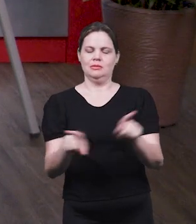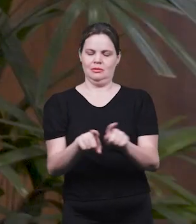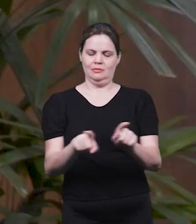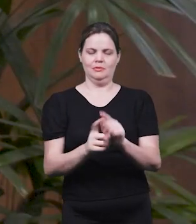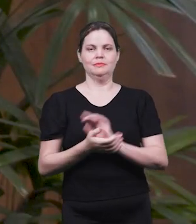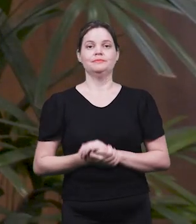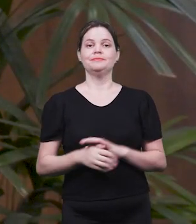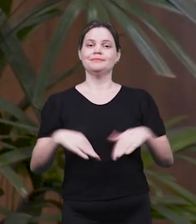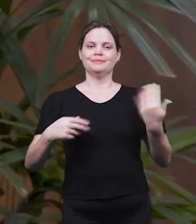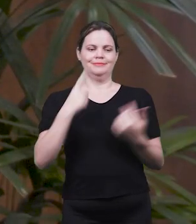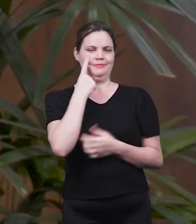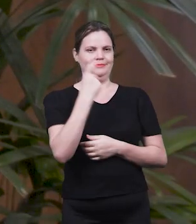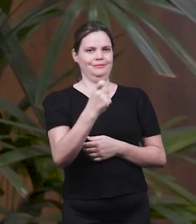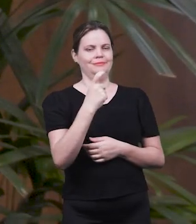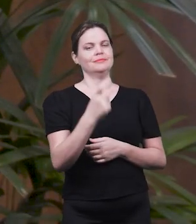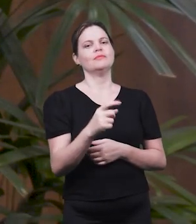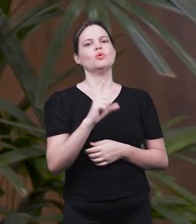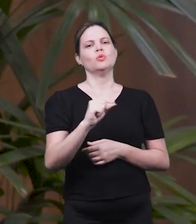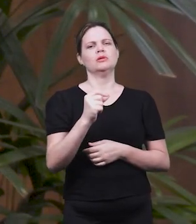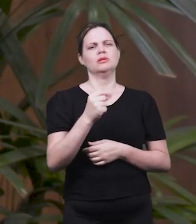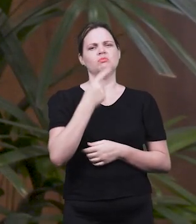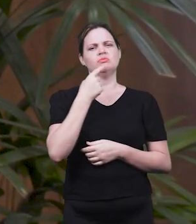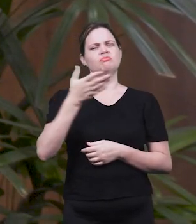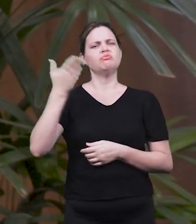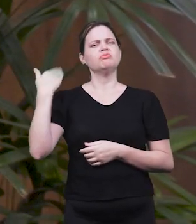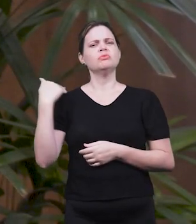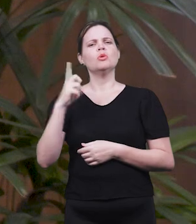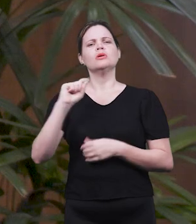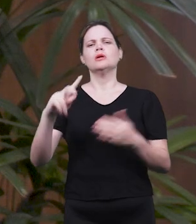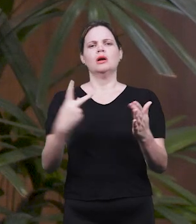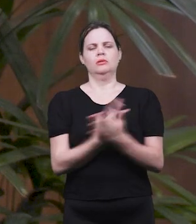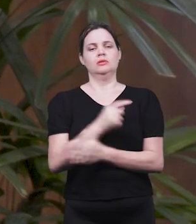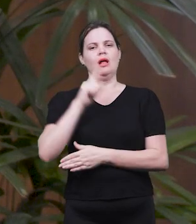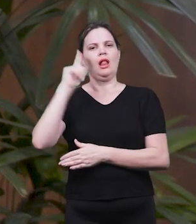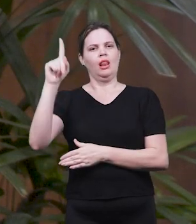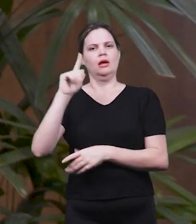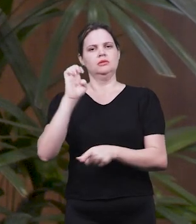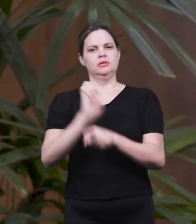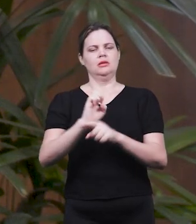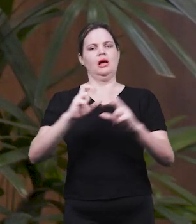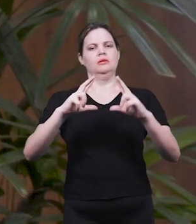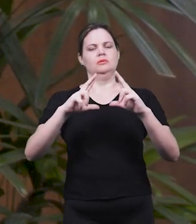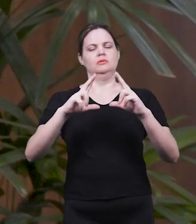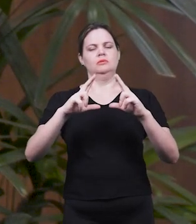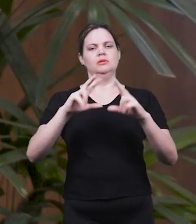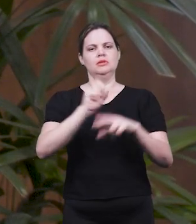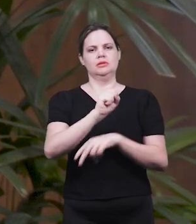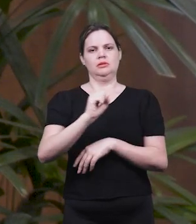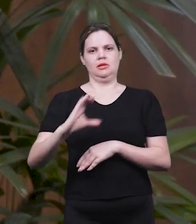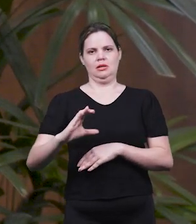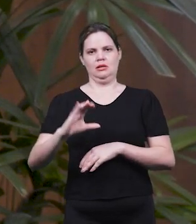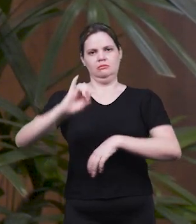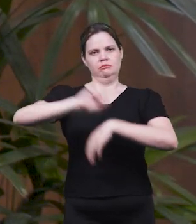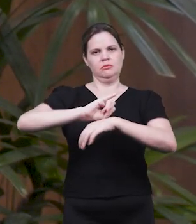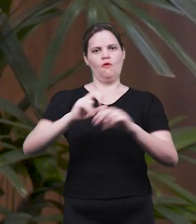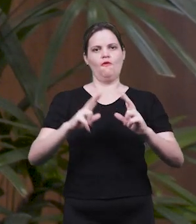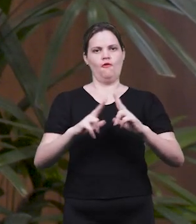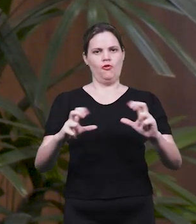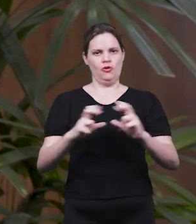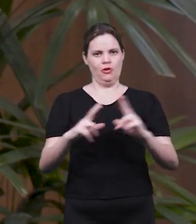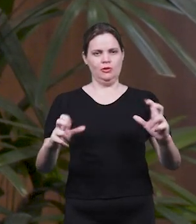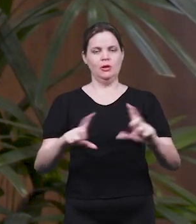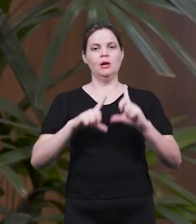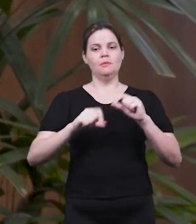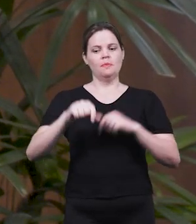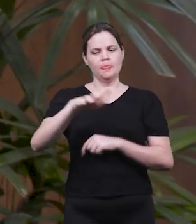desse teve informação que o município de Florianópolis, né, a capital do estado de Santa Catarina, toda a população